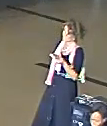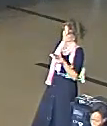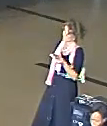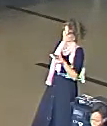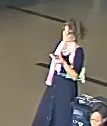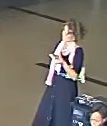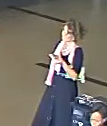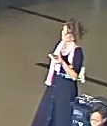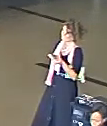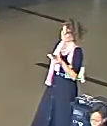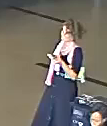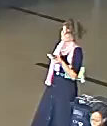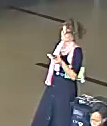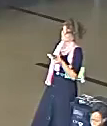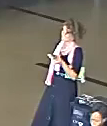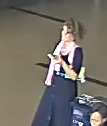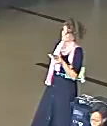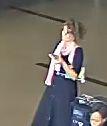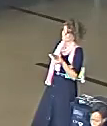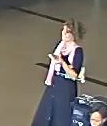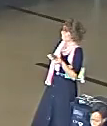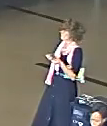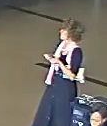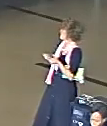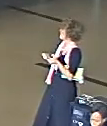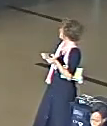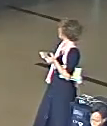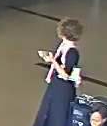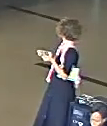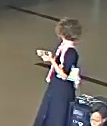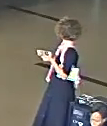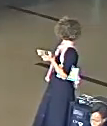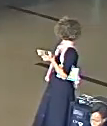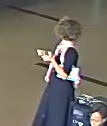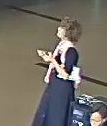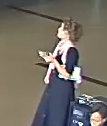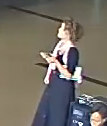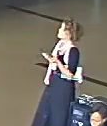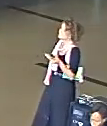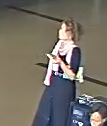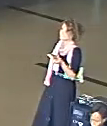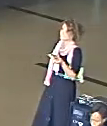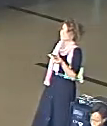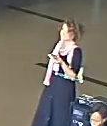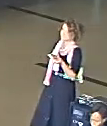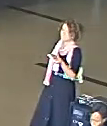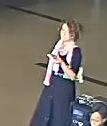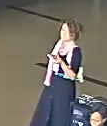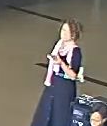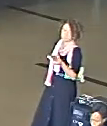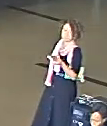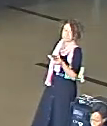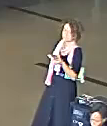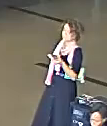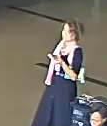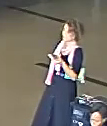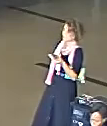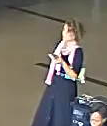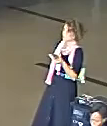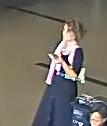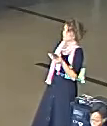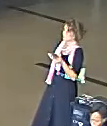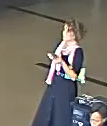razoabilidade eles legam eles alegam outras coisas aqui eh que nós queremos alcançar o